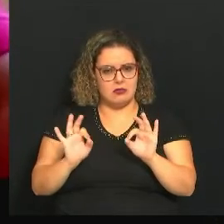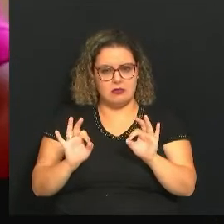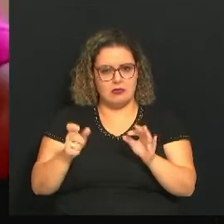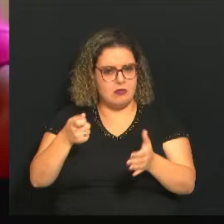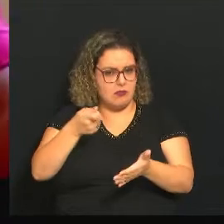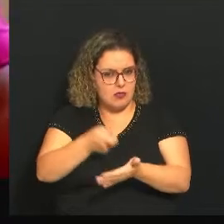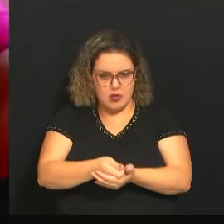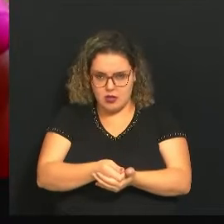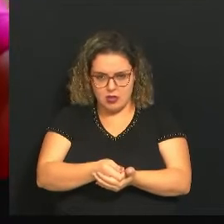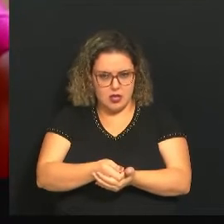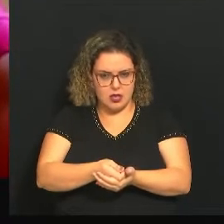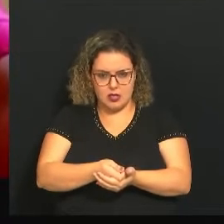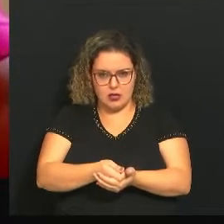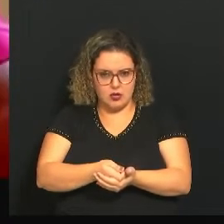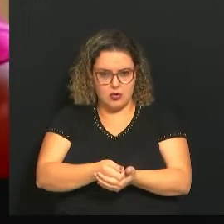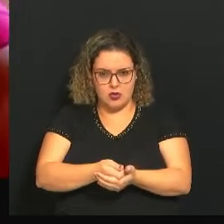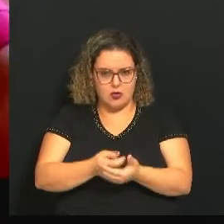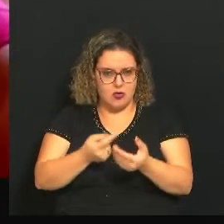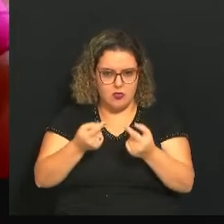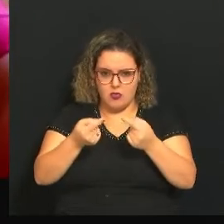efetiva para combater